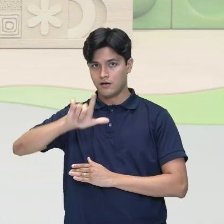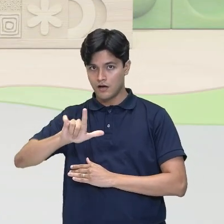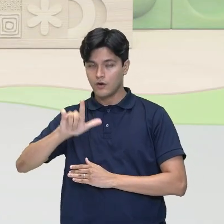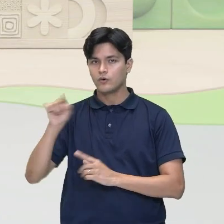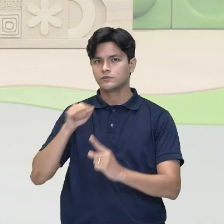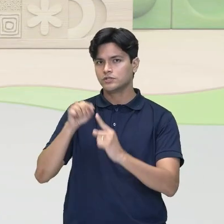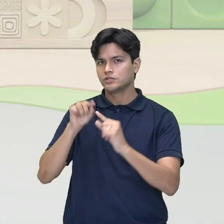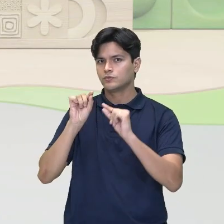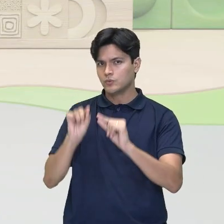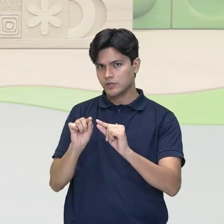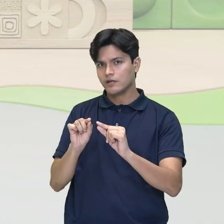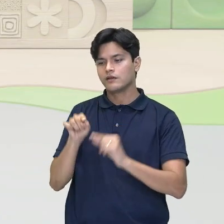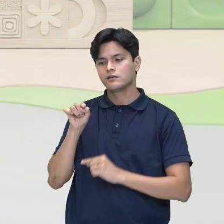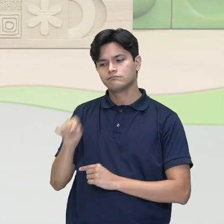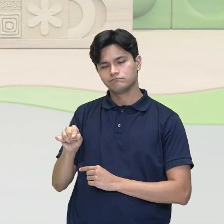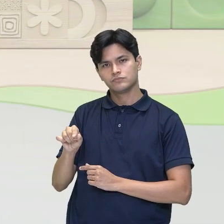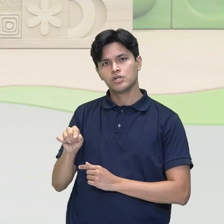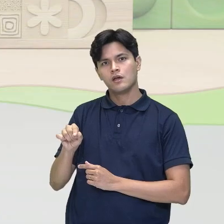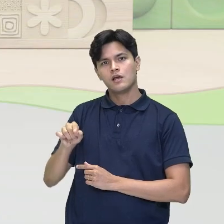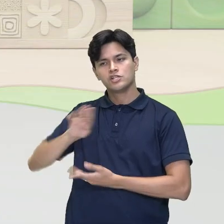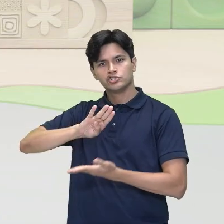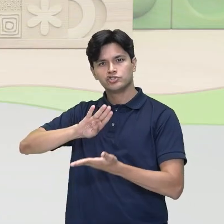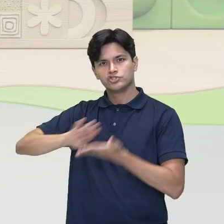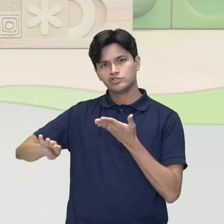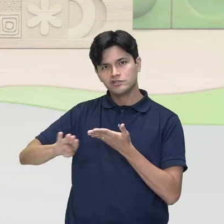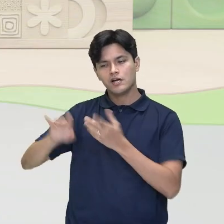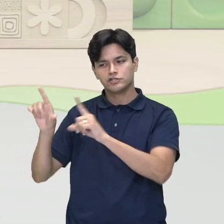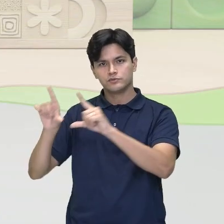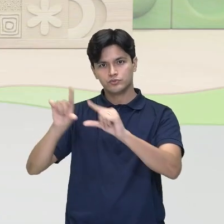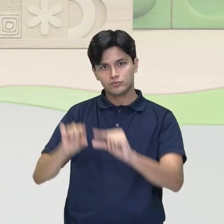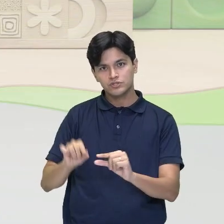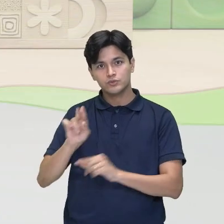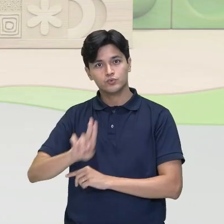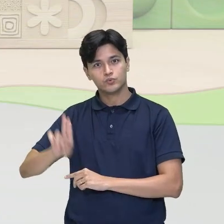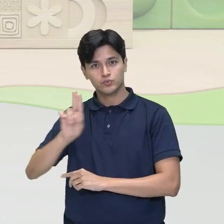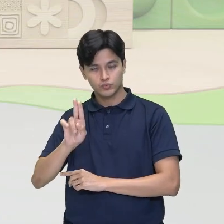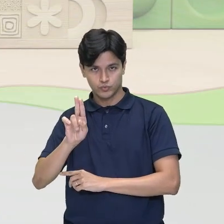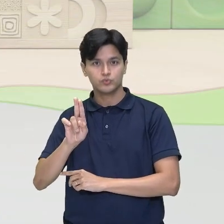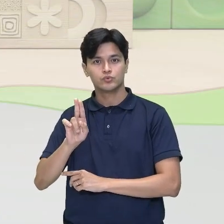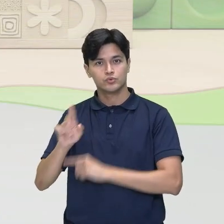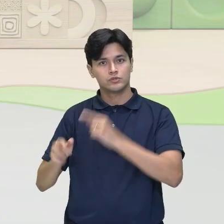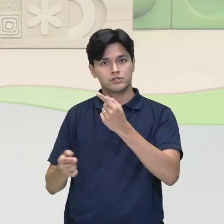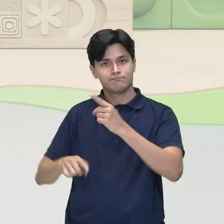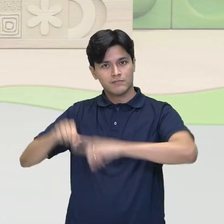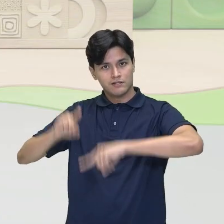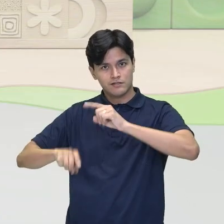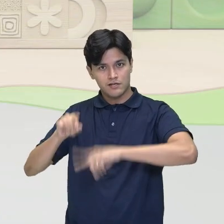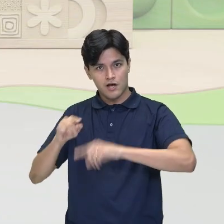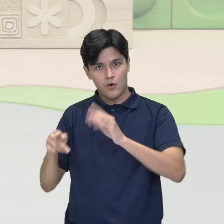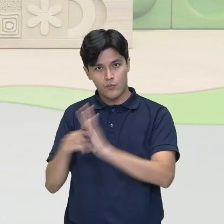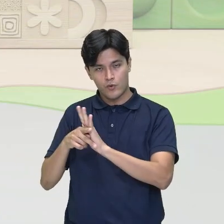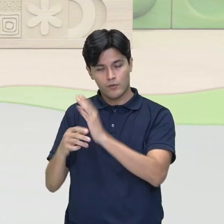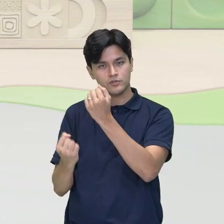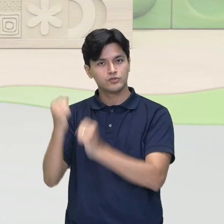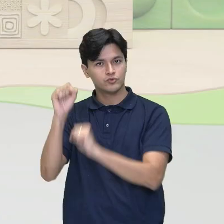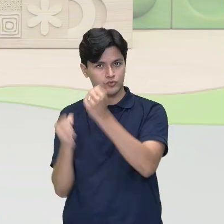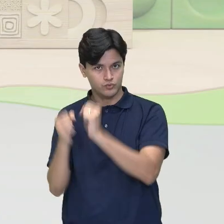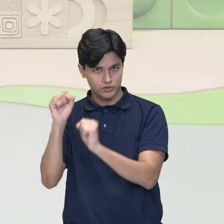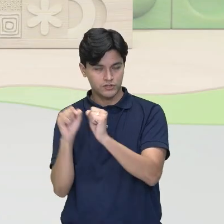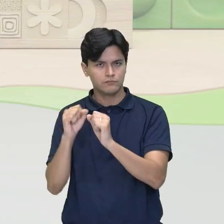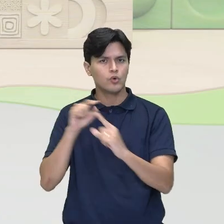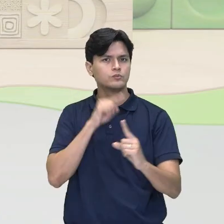para que não houvesse esse impacto. E, segundo, né, uma nova